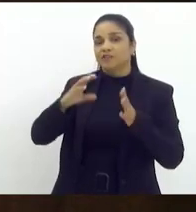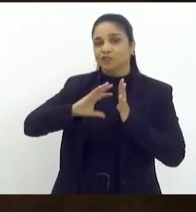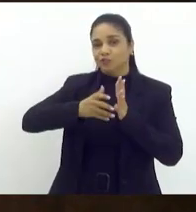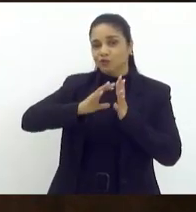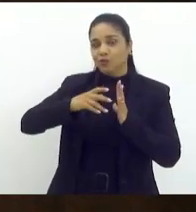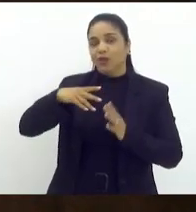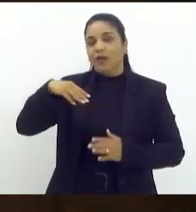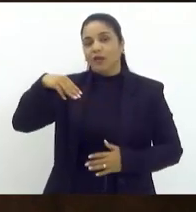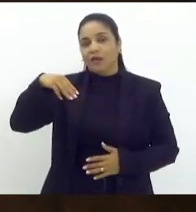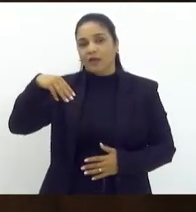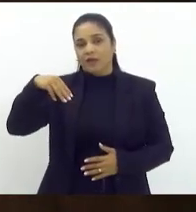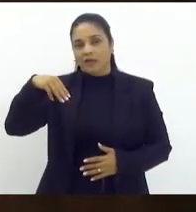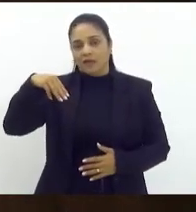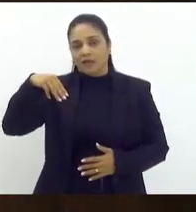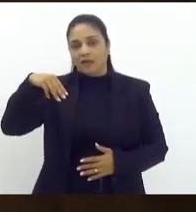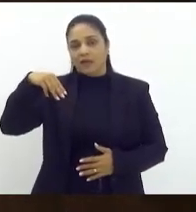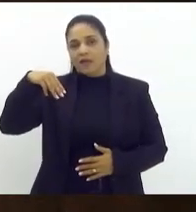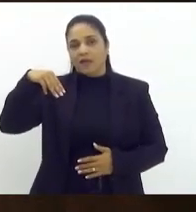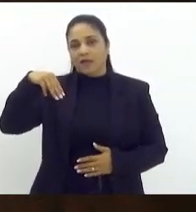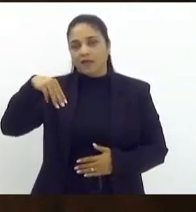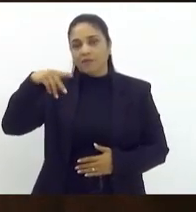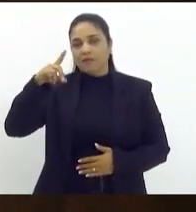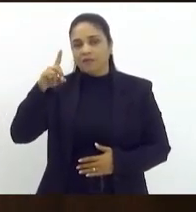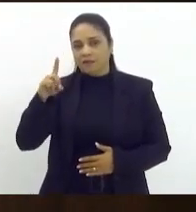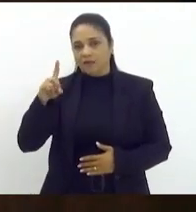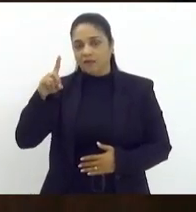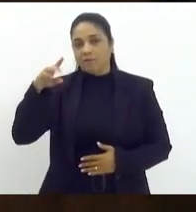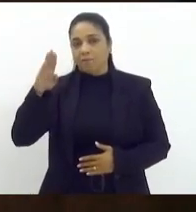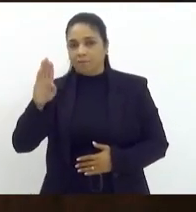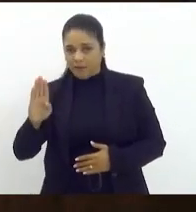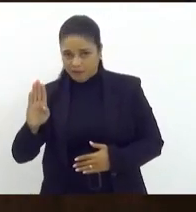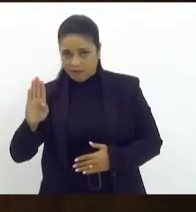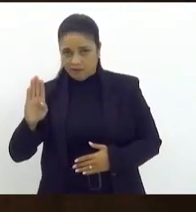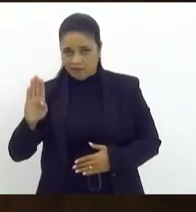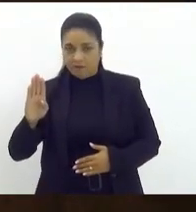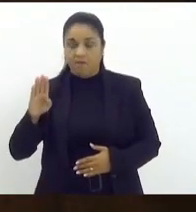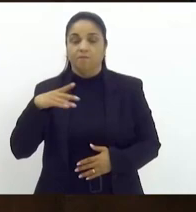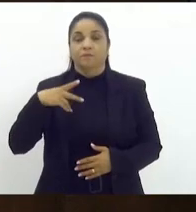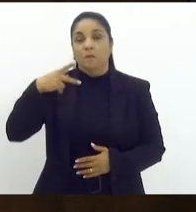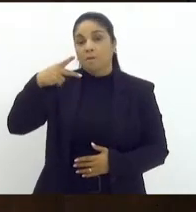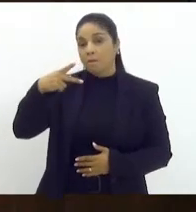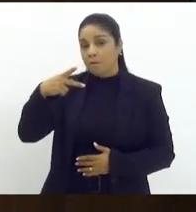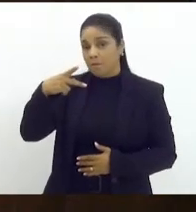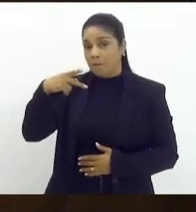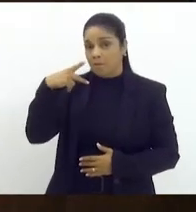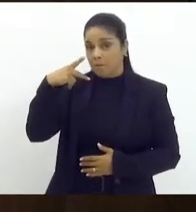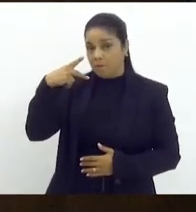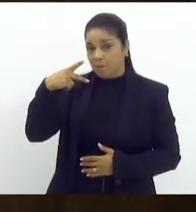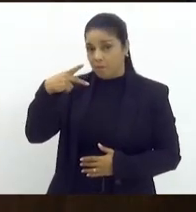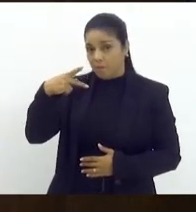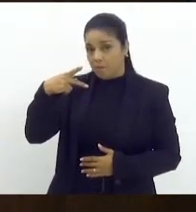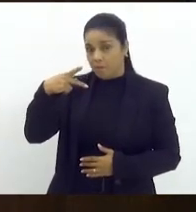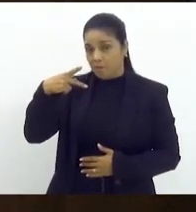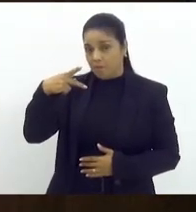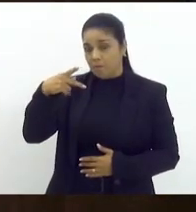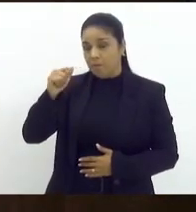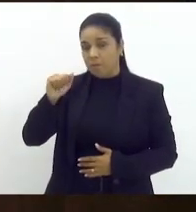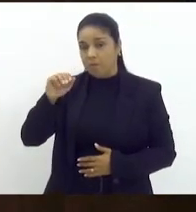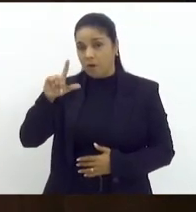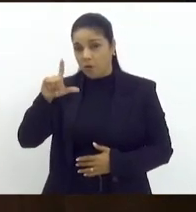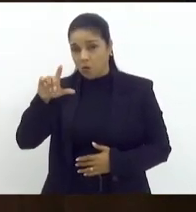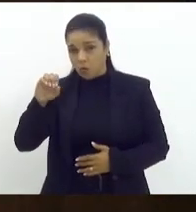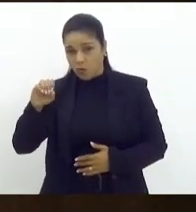e o bom do velho MDB né e o Paulo rates depois Ana Maria Hatch fez